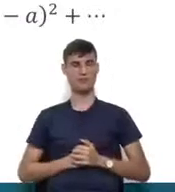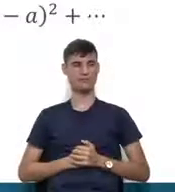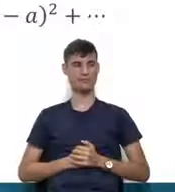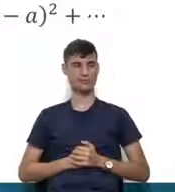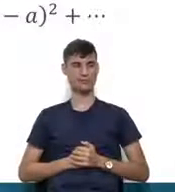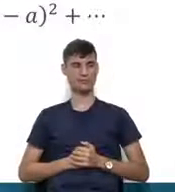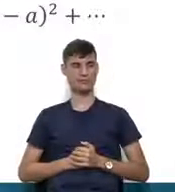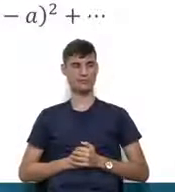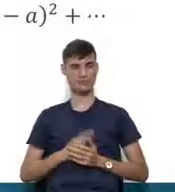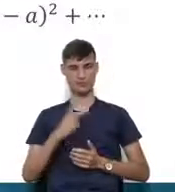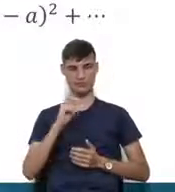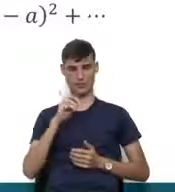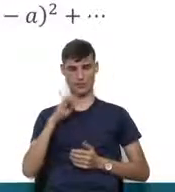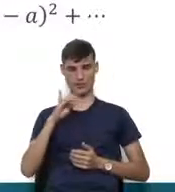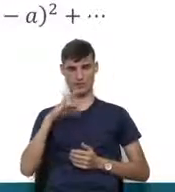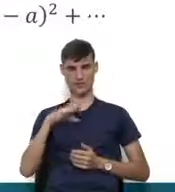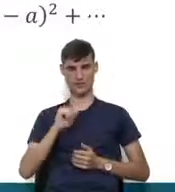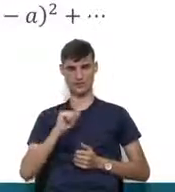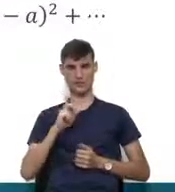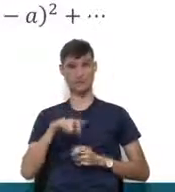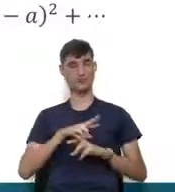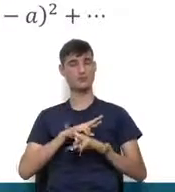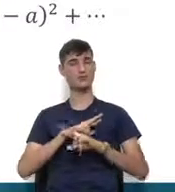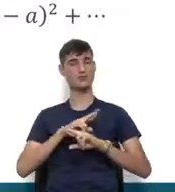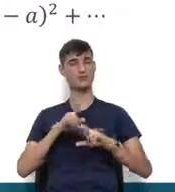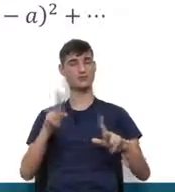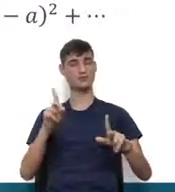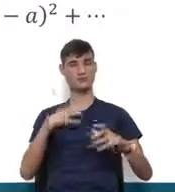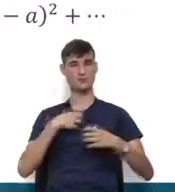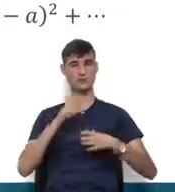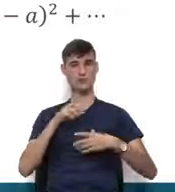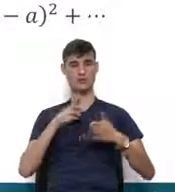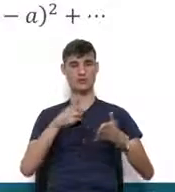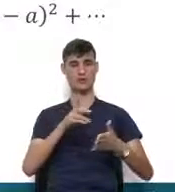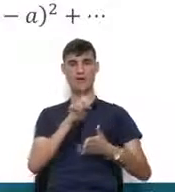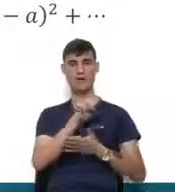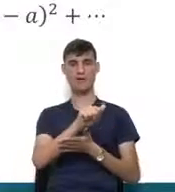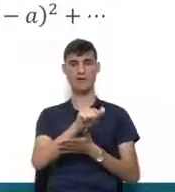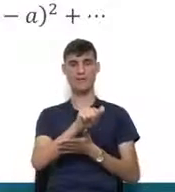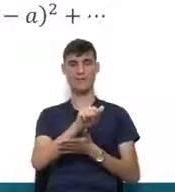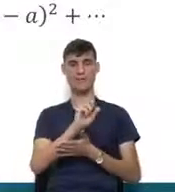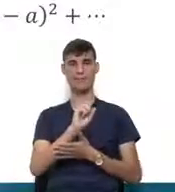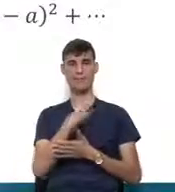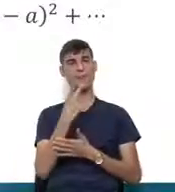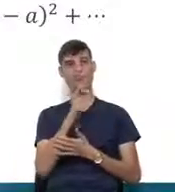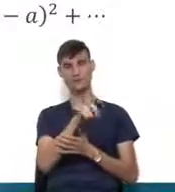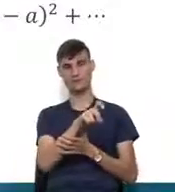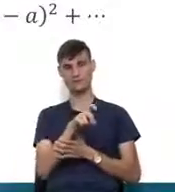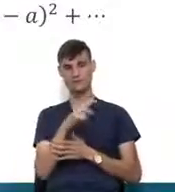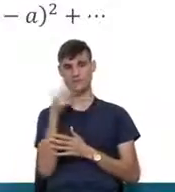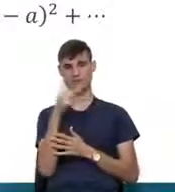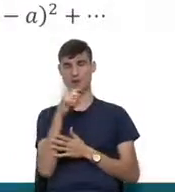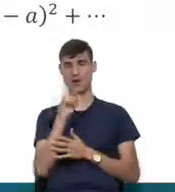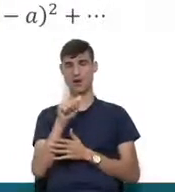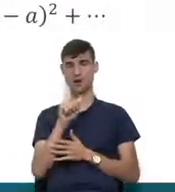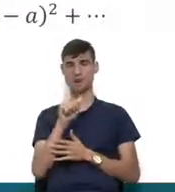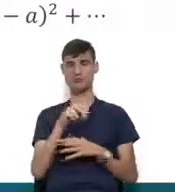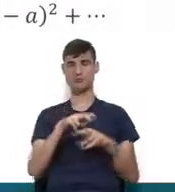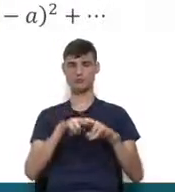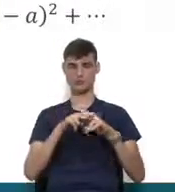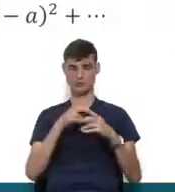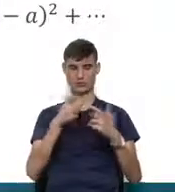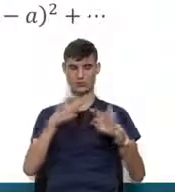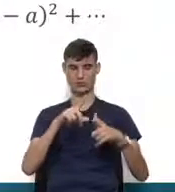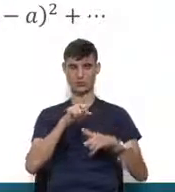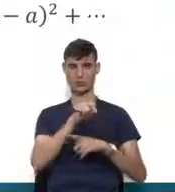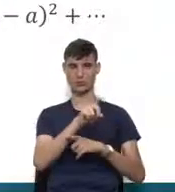potência, nós podemos pensar nela como um ponto que ela seja centrada em A, ou em x menos a. Então, no lugar